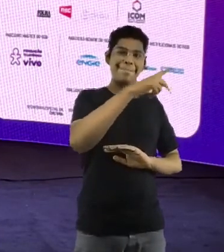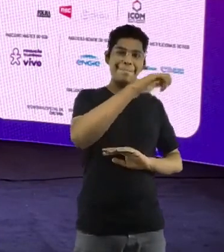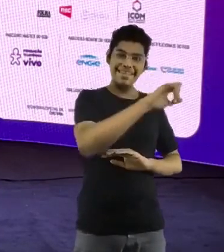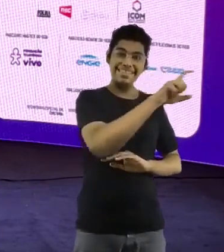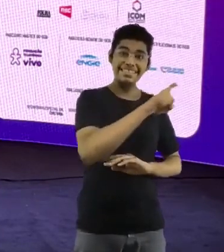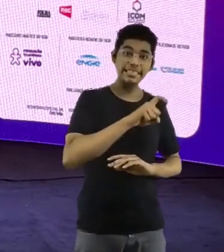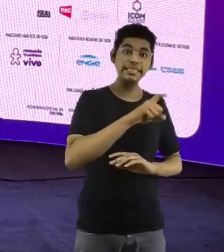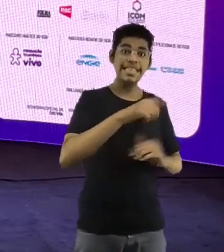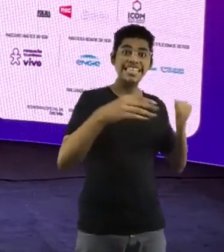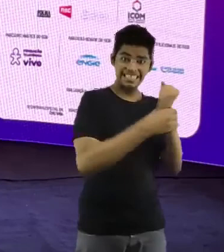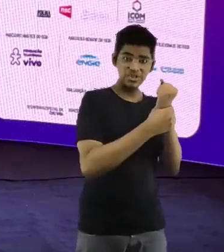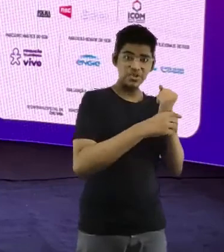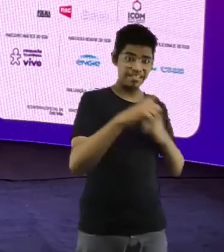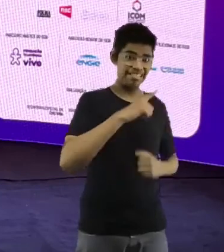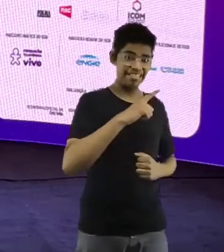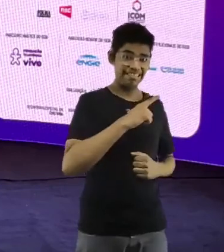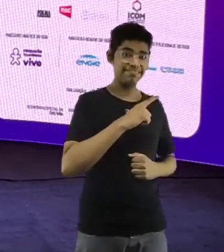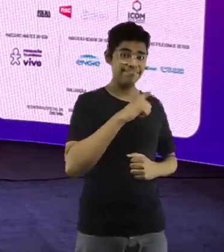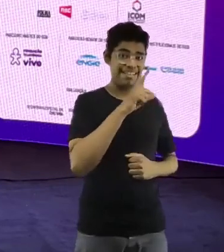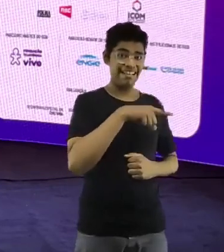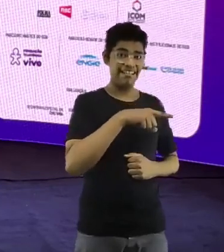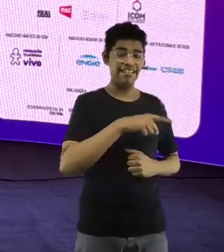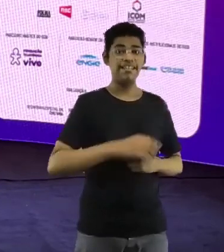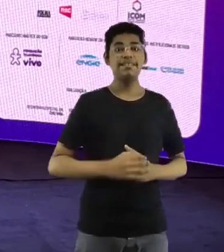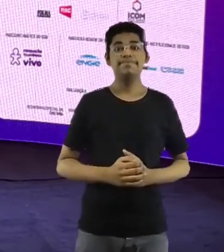Perfeito. Então, do ponto de vista